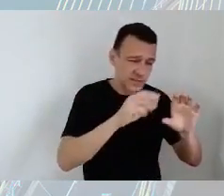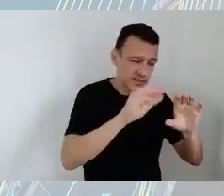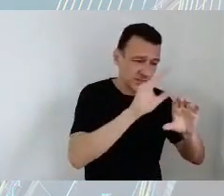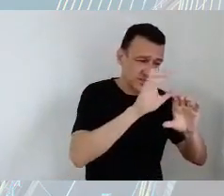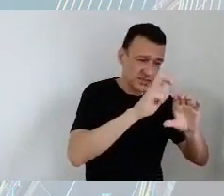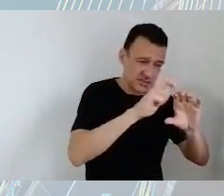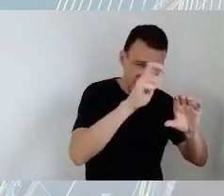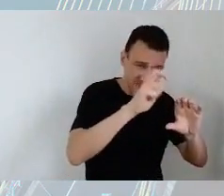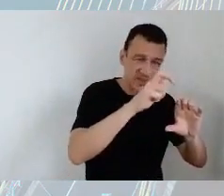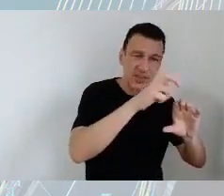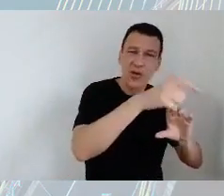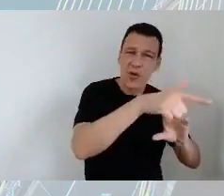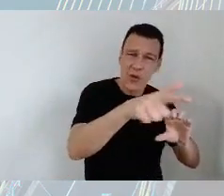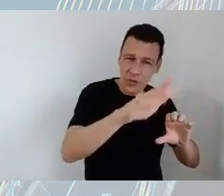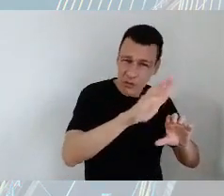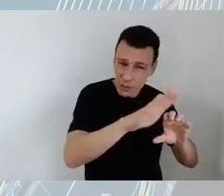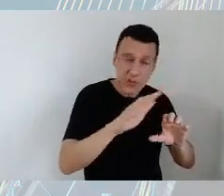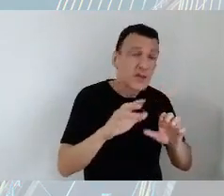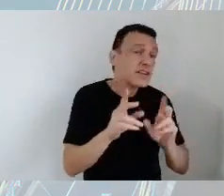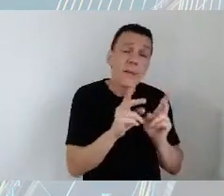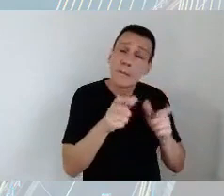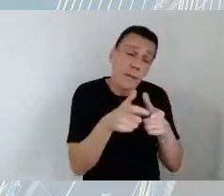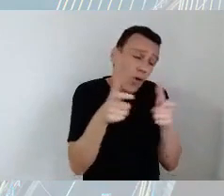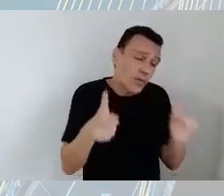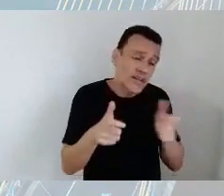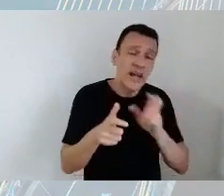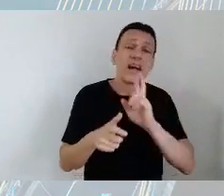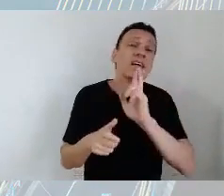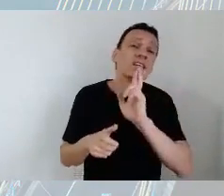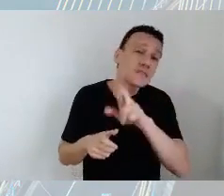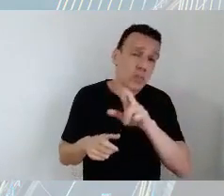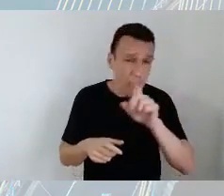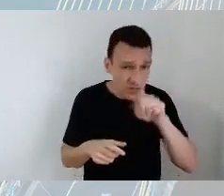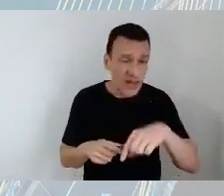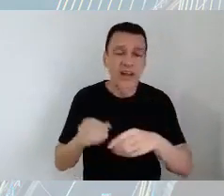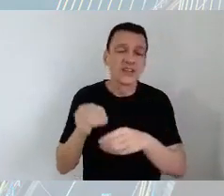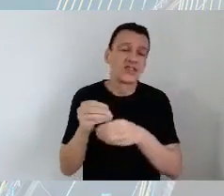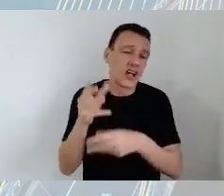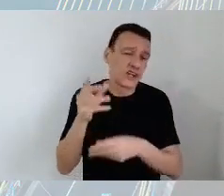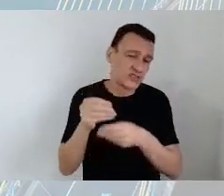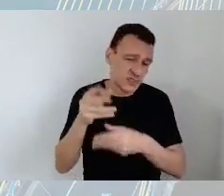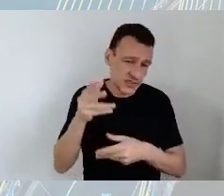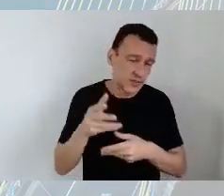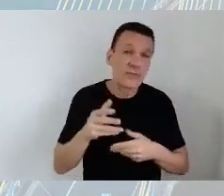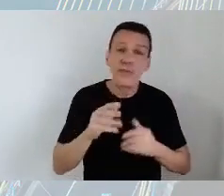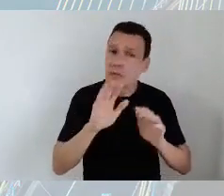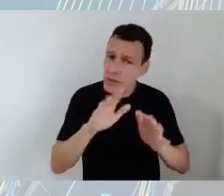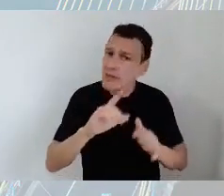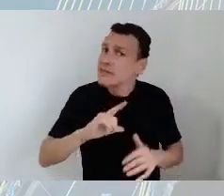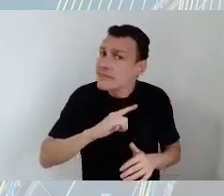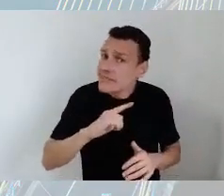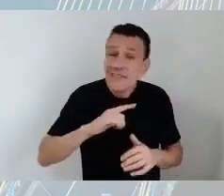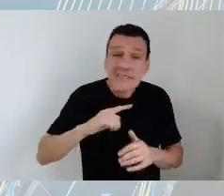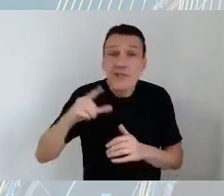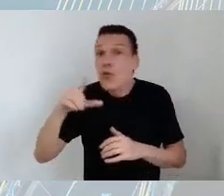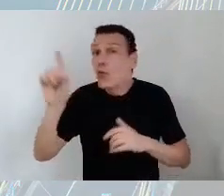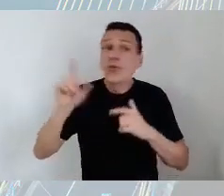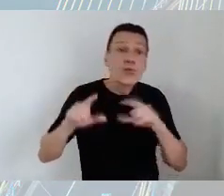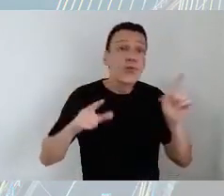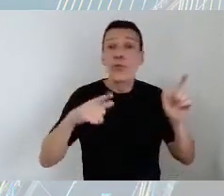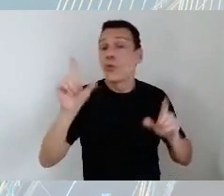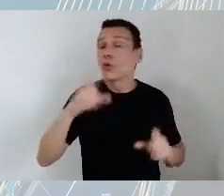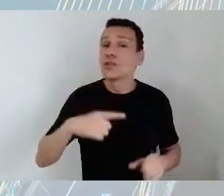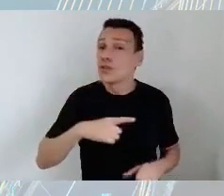casos de uso de chat. Tá? Mas, se você prestar atenção, a gente tem modelos utilizados, por exemplo, para te ajudar a fazer